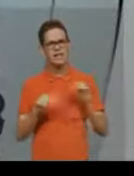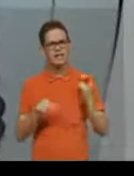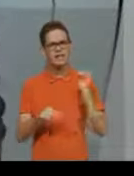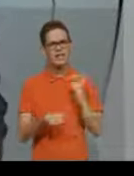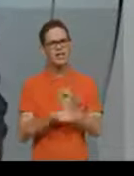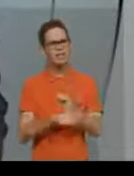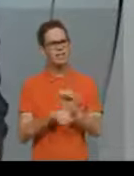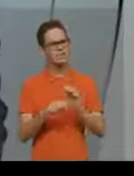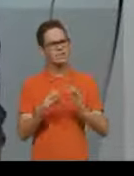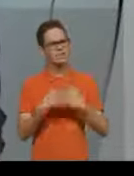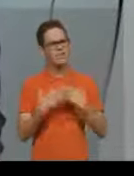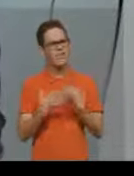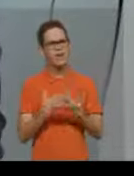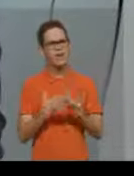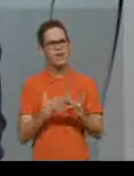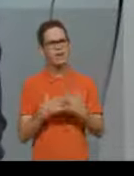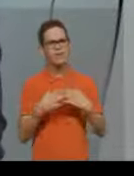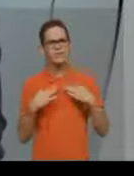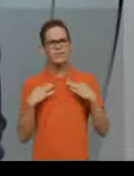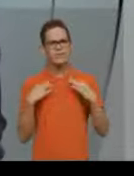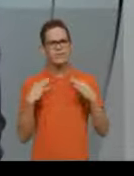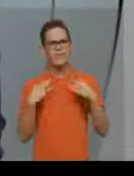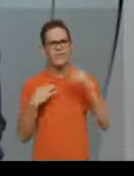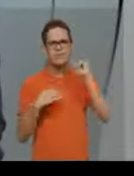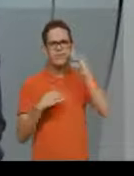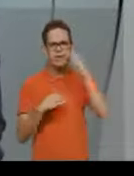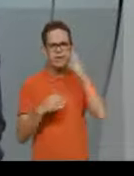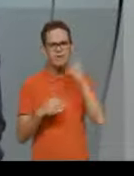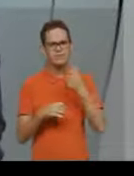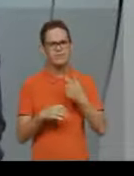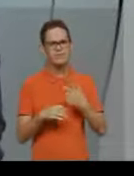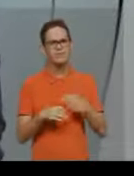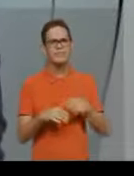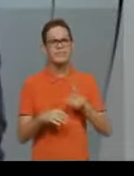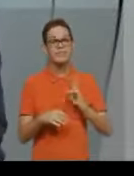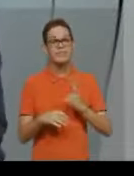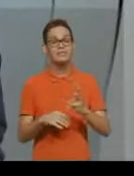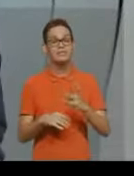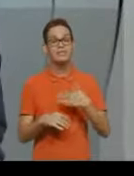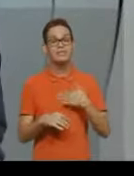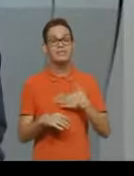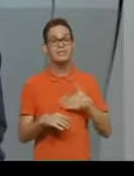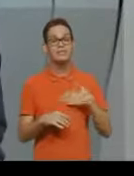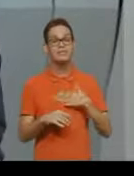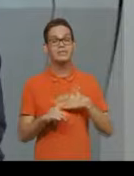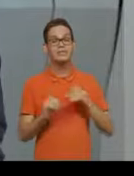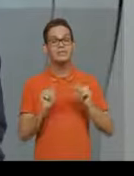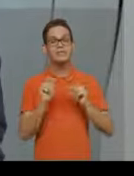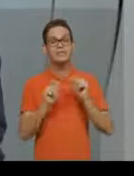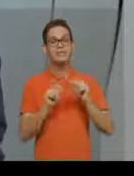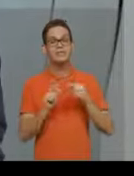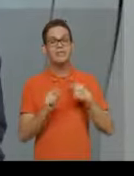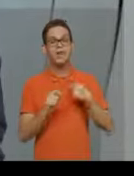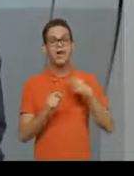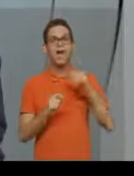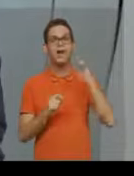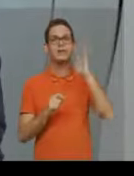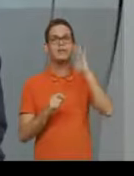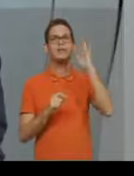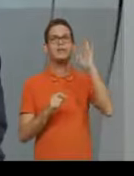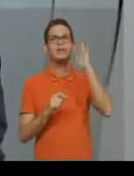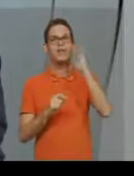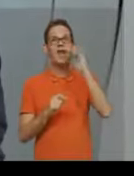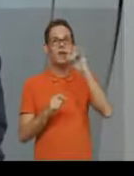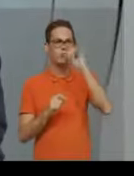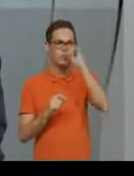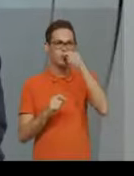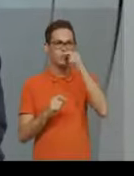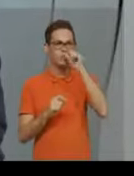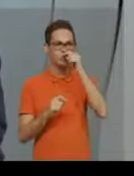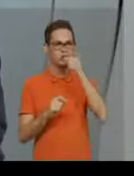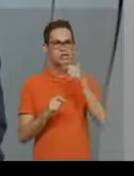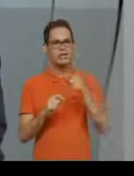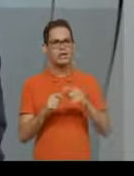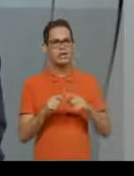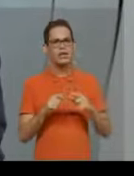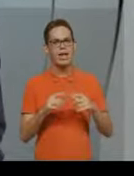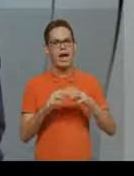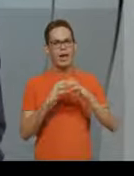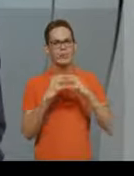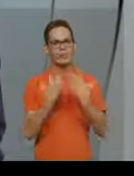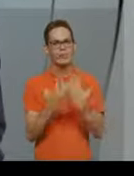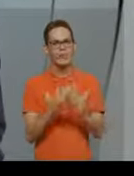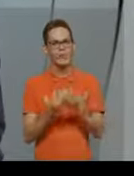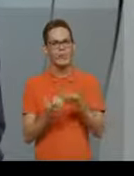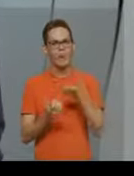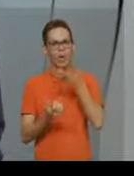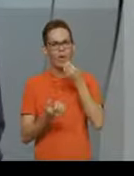escola. Todo mundo de preto e tudo aquele negócio. Sempre gostei muito desse imaginário, dessas bruxas, da abóbora. Então